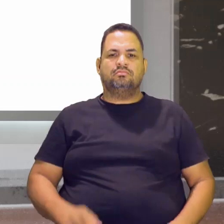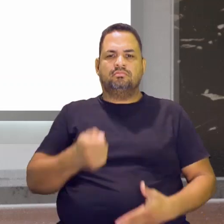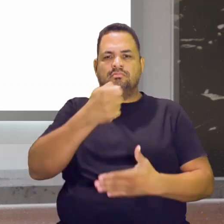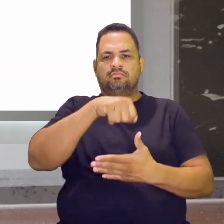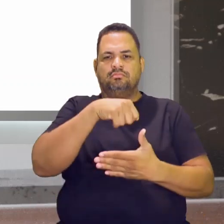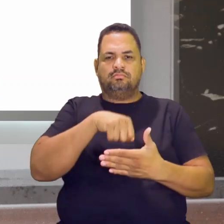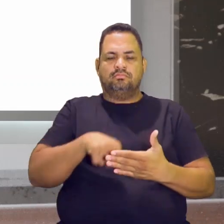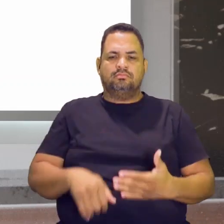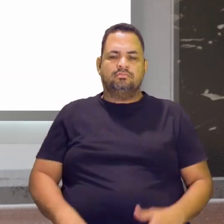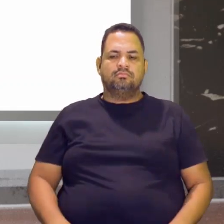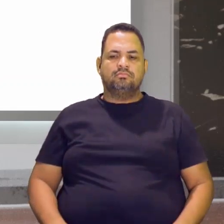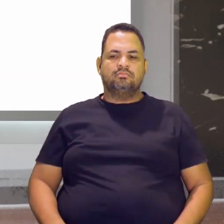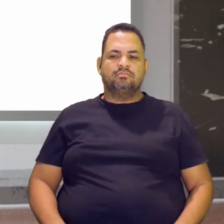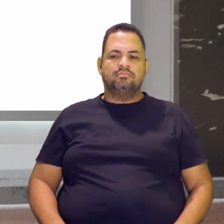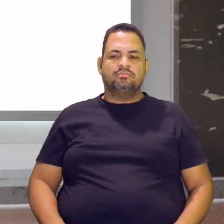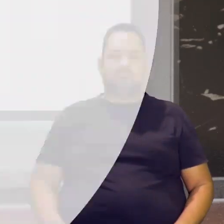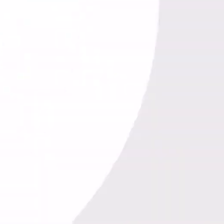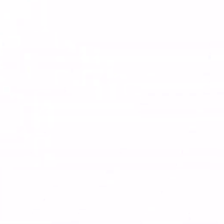correção das atividades.